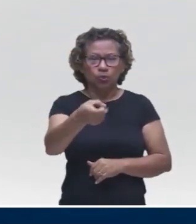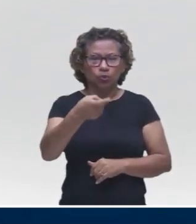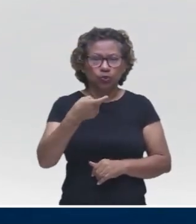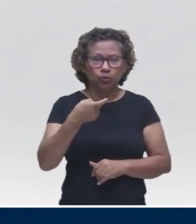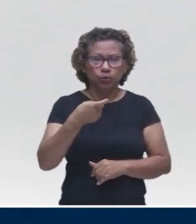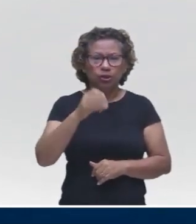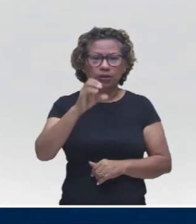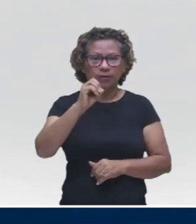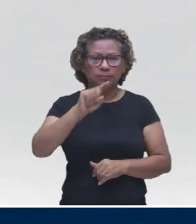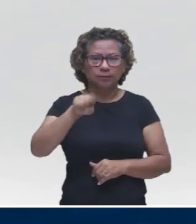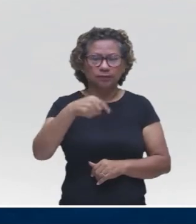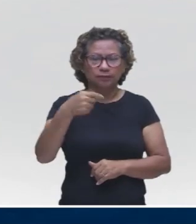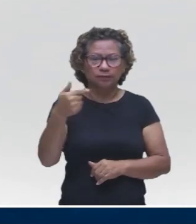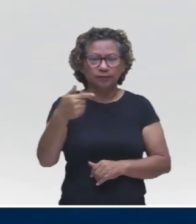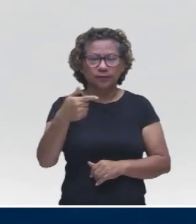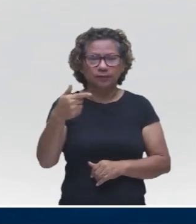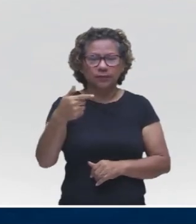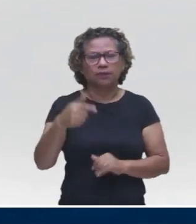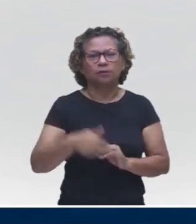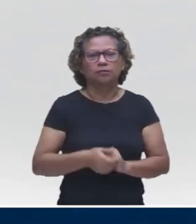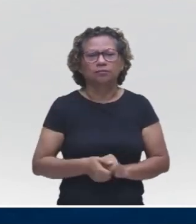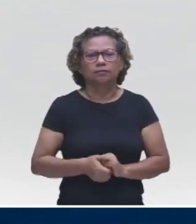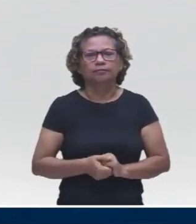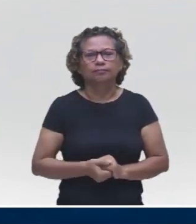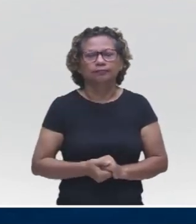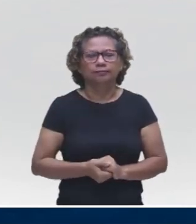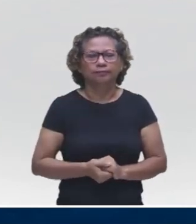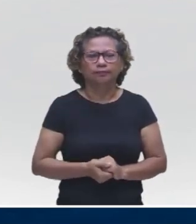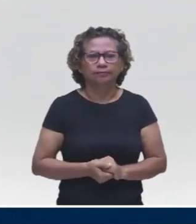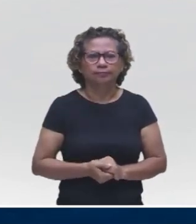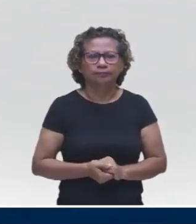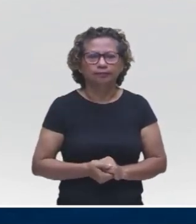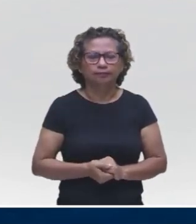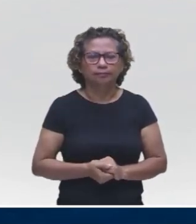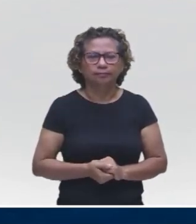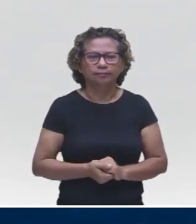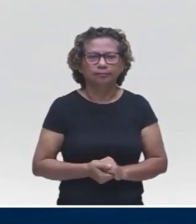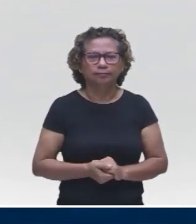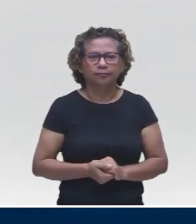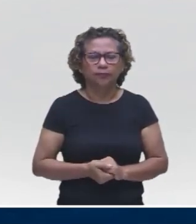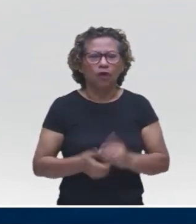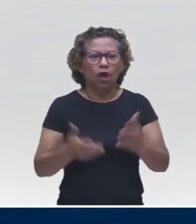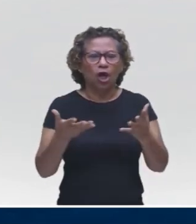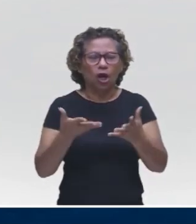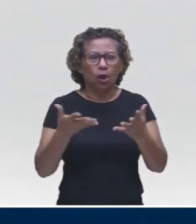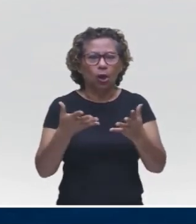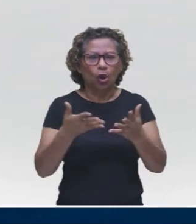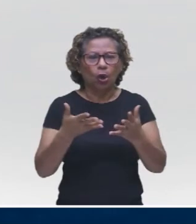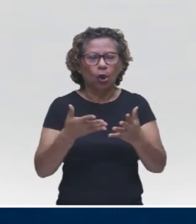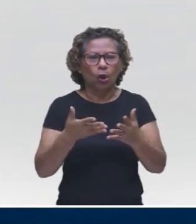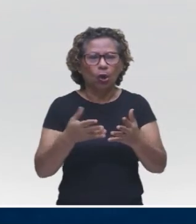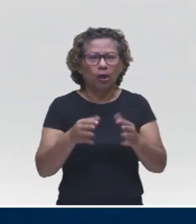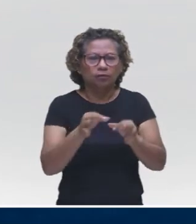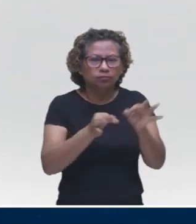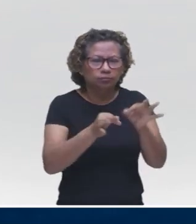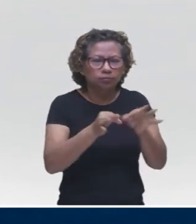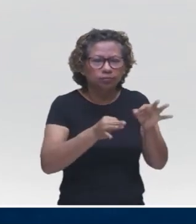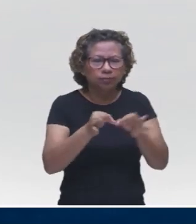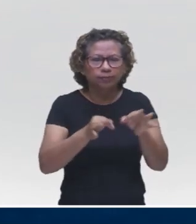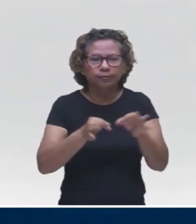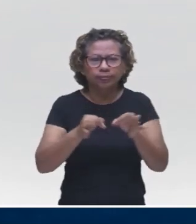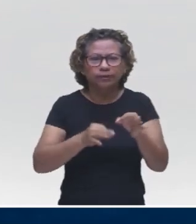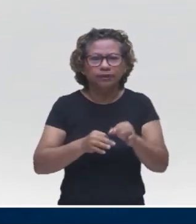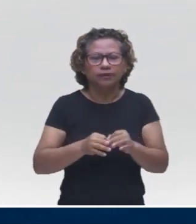vale o y? Vale menos 2. Então, eu vou calcular f de 0. Pessoal, eu vou ter